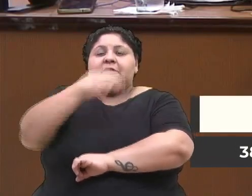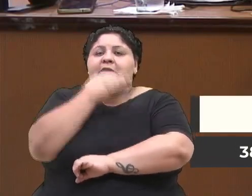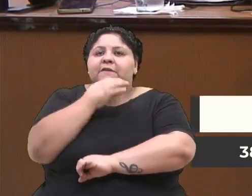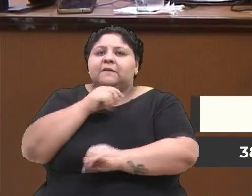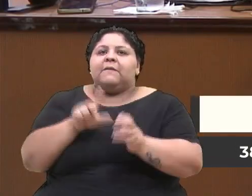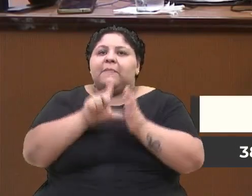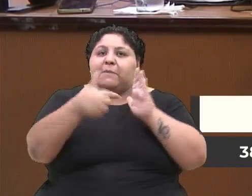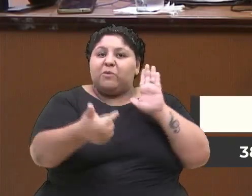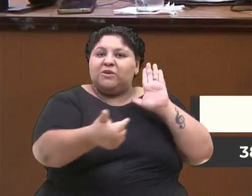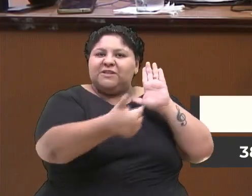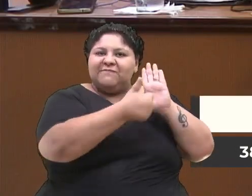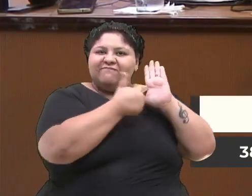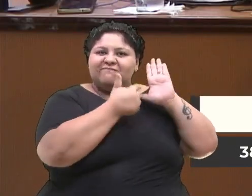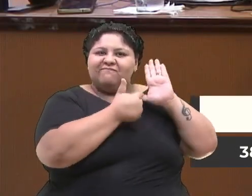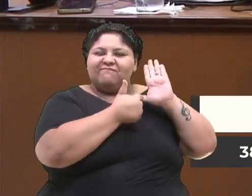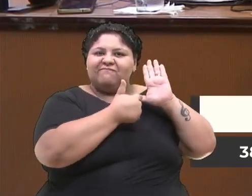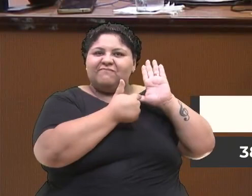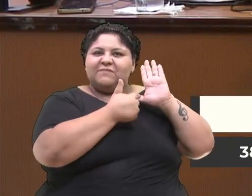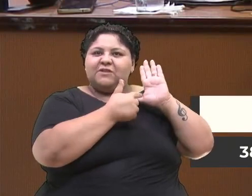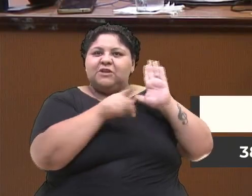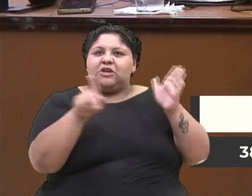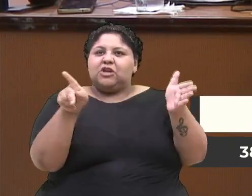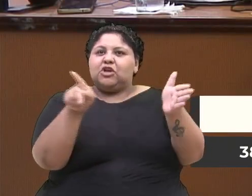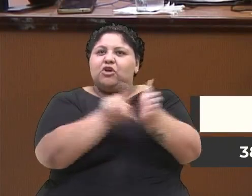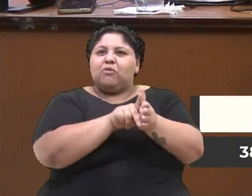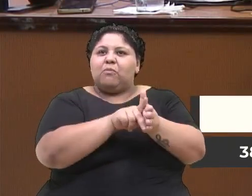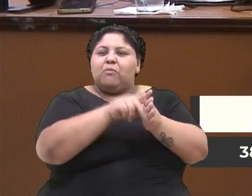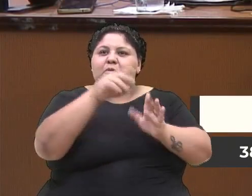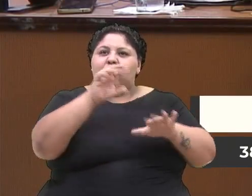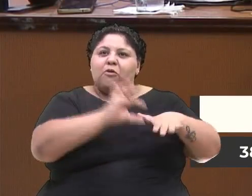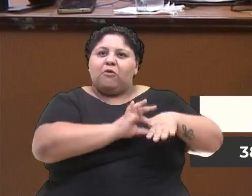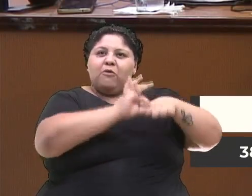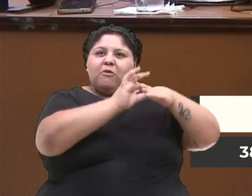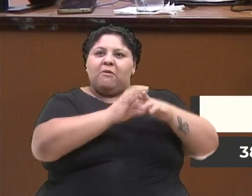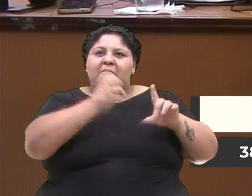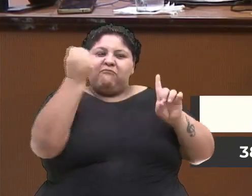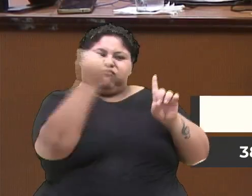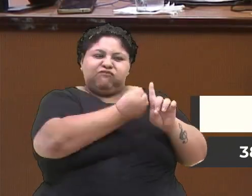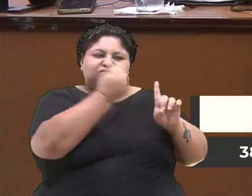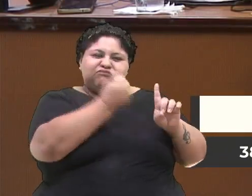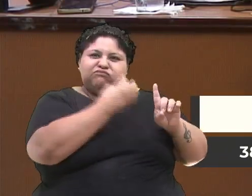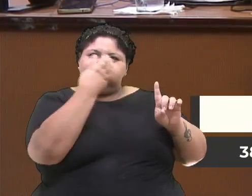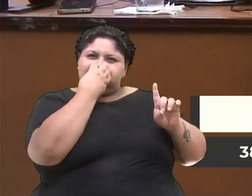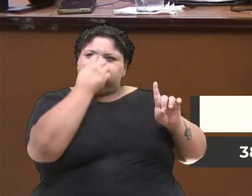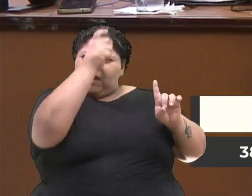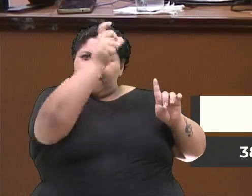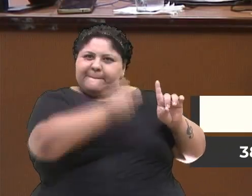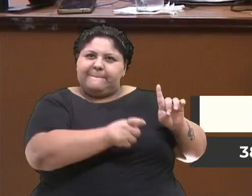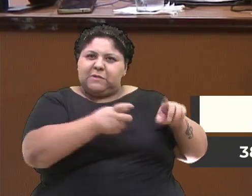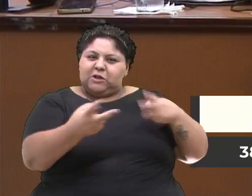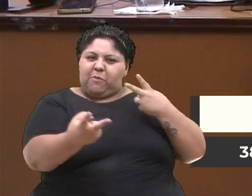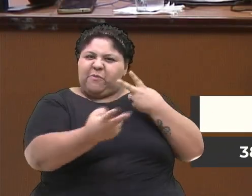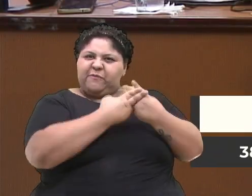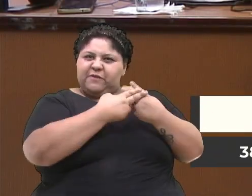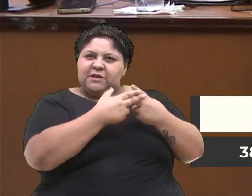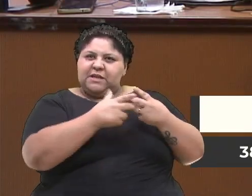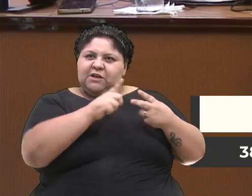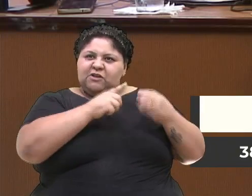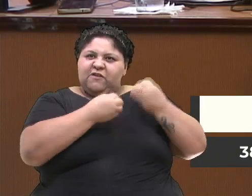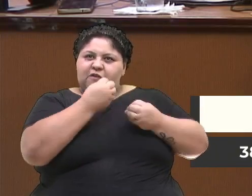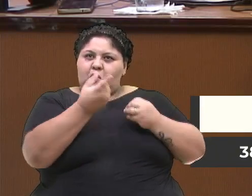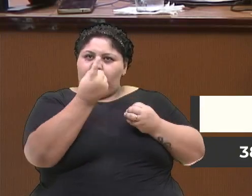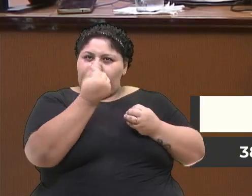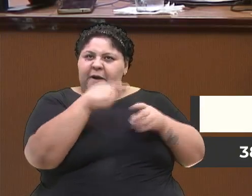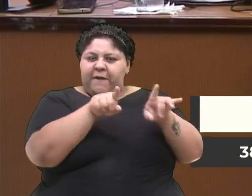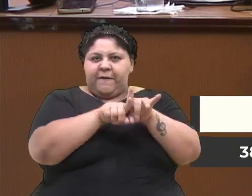denúncias anônimas dando conta que o próprio tutor estava agredindo seu cachorro, o agressor foi preso sem direito à fiança e a senhora